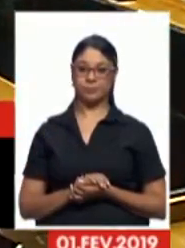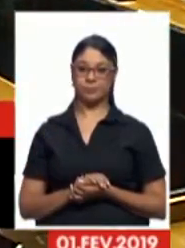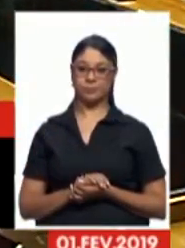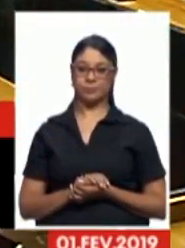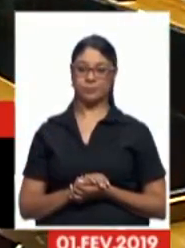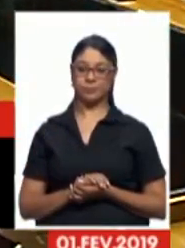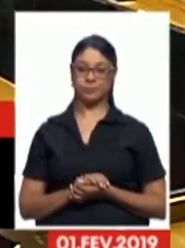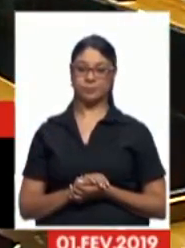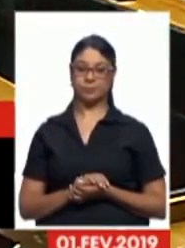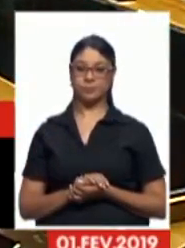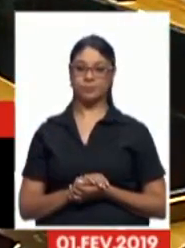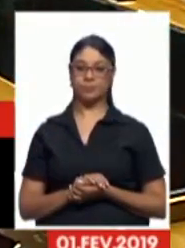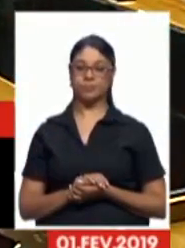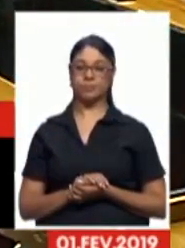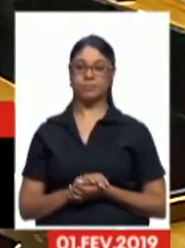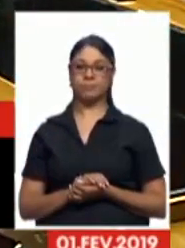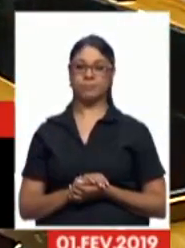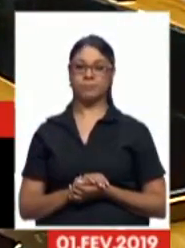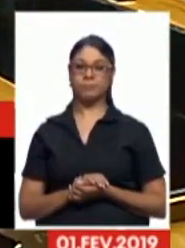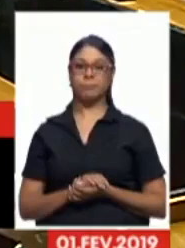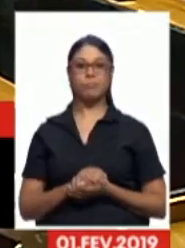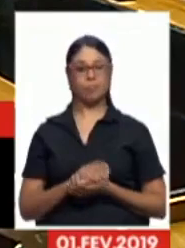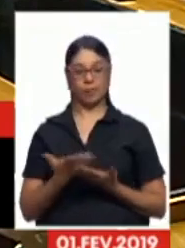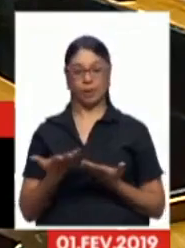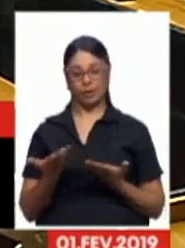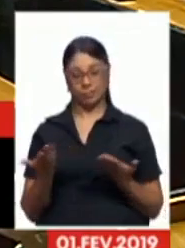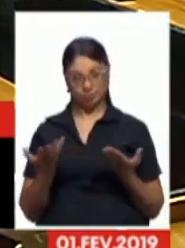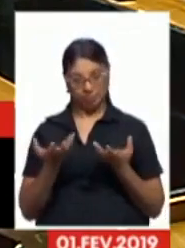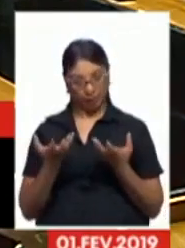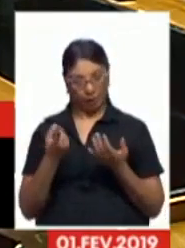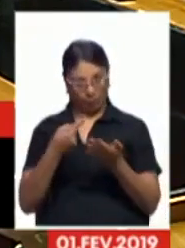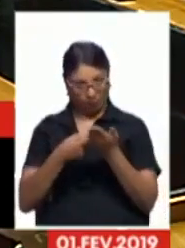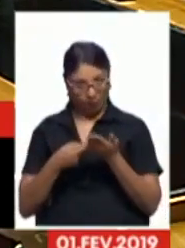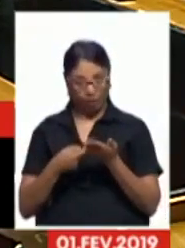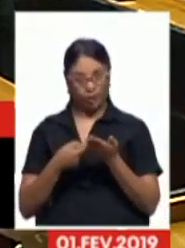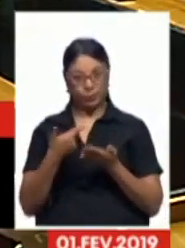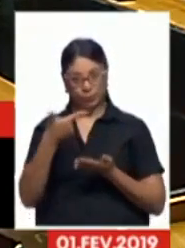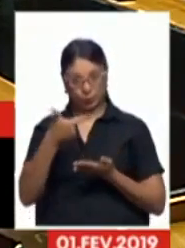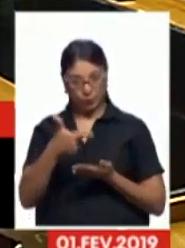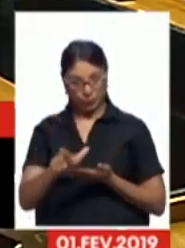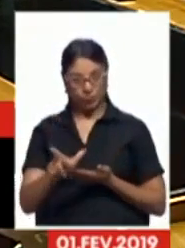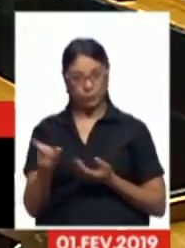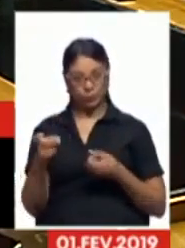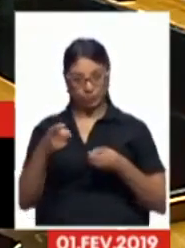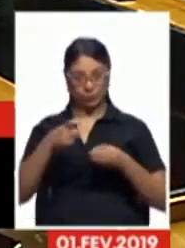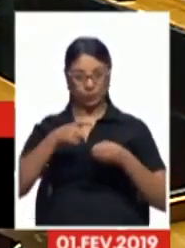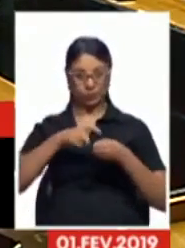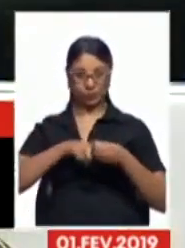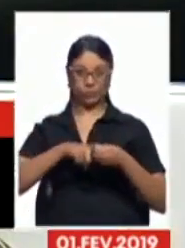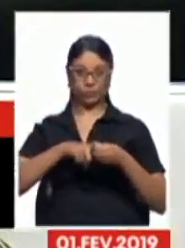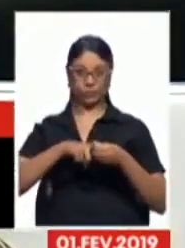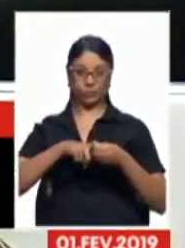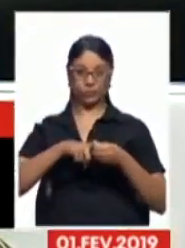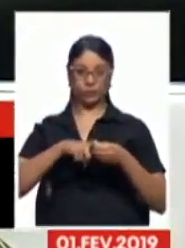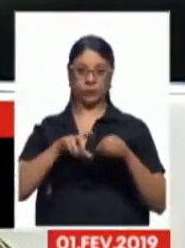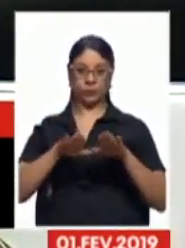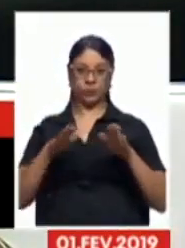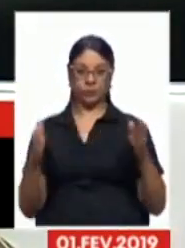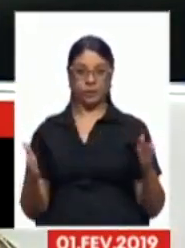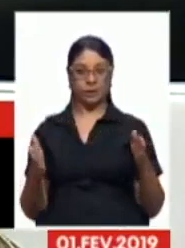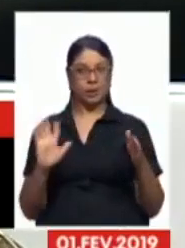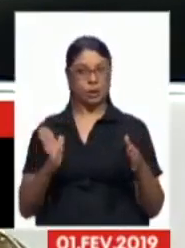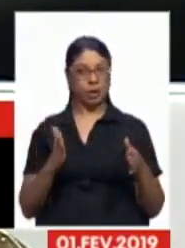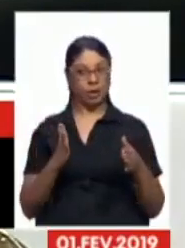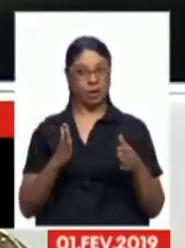Eu faço questão de convidar para que retornem à mesa, mesmo quebrando o protocolo